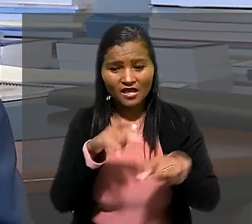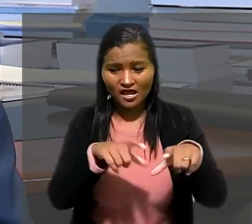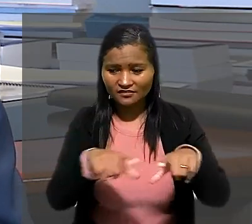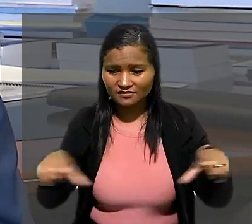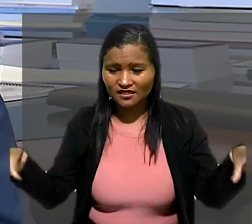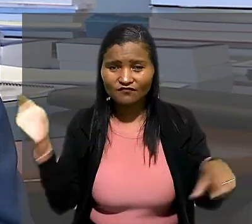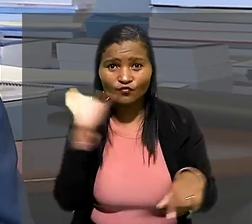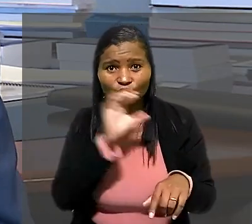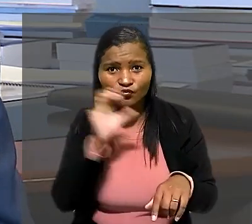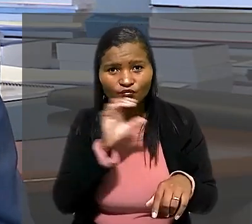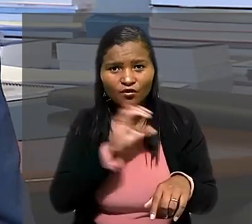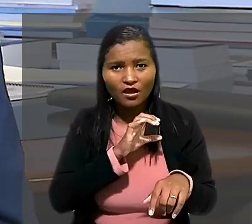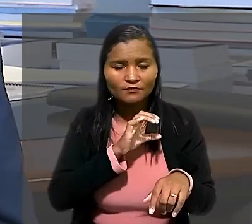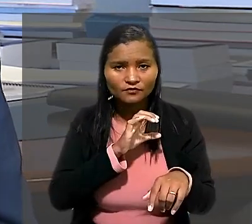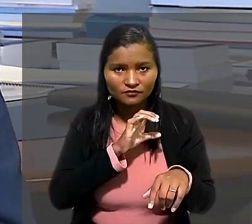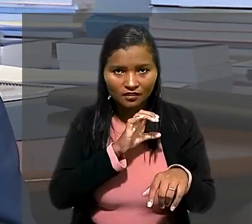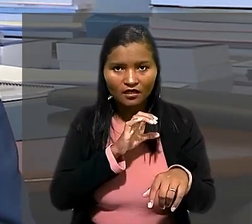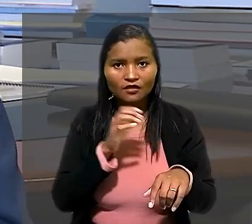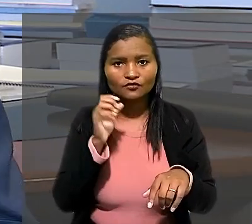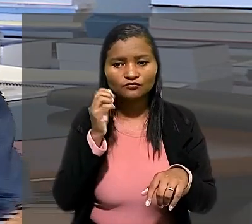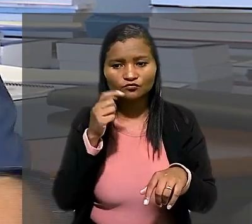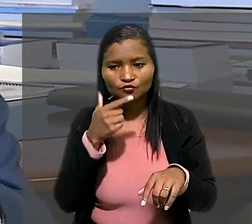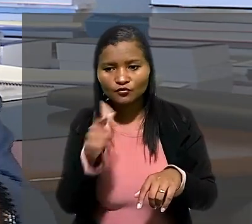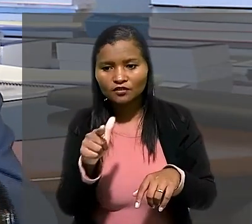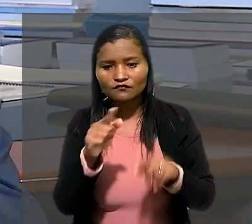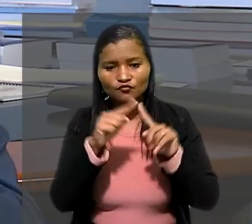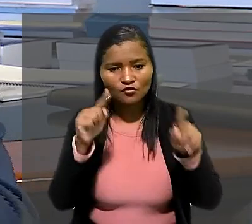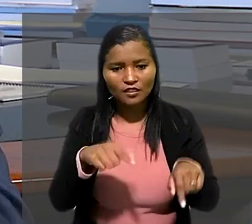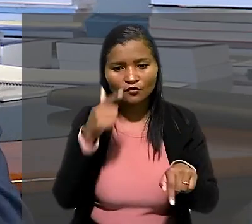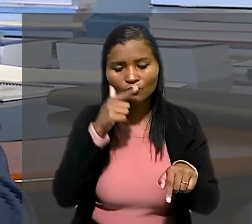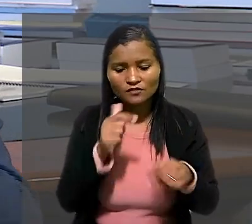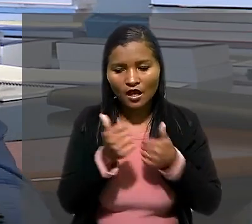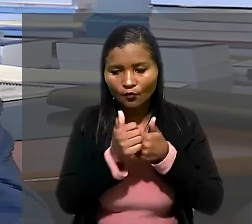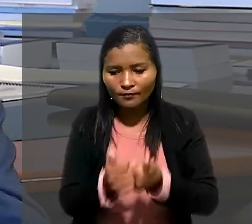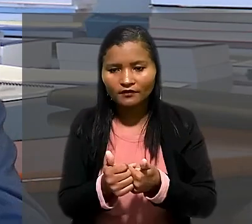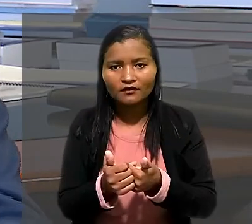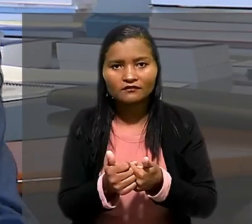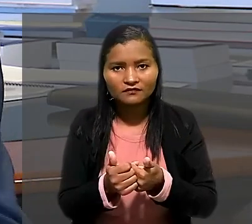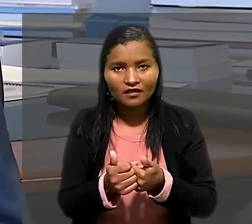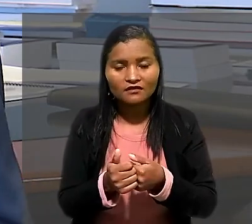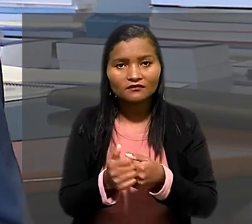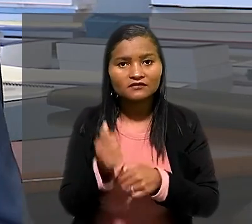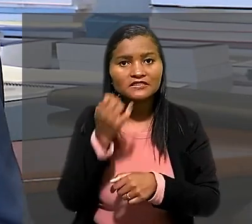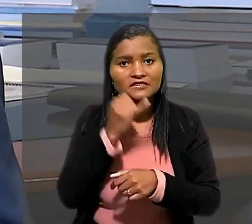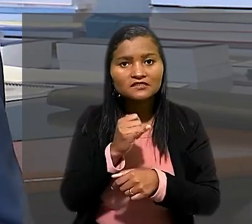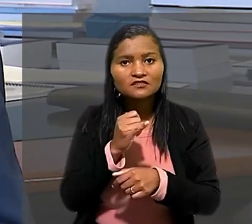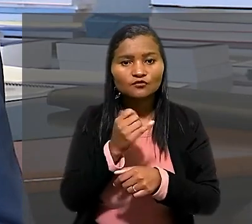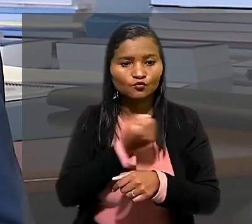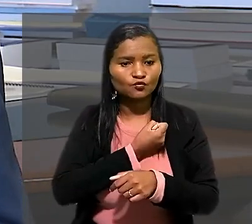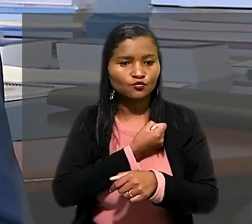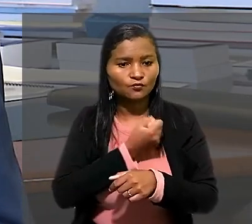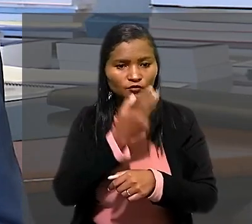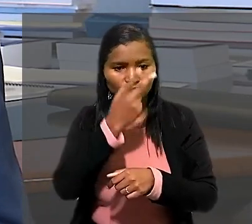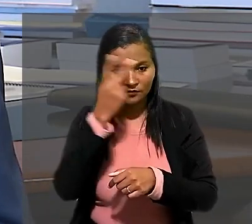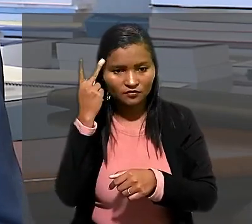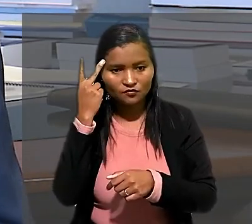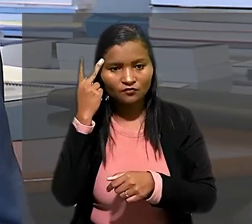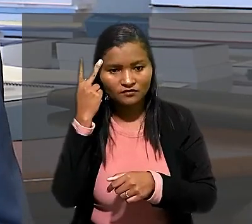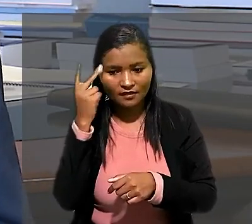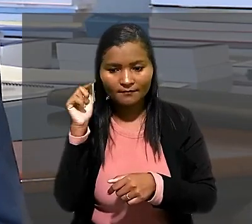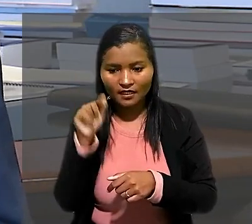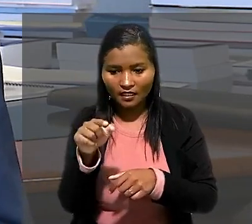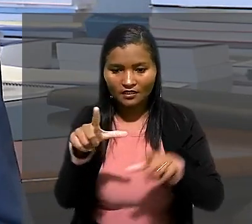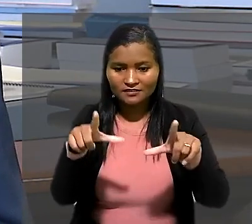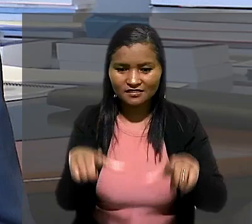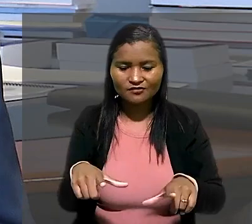é possível, se uma esteira está em velocidade maior do que os trabalhadores conseguem acompanhar para produzir determinado produto, se o